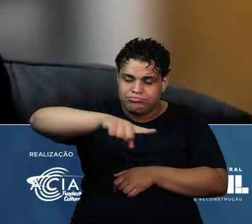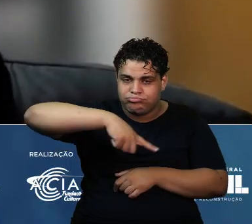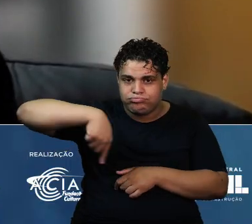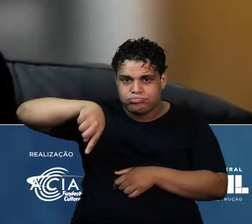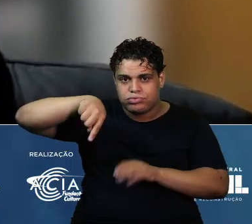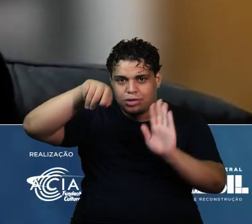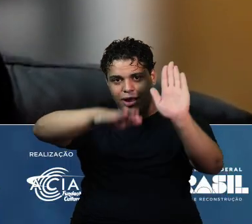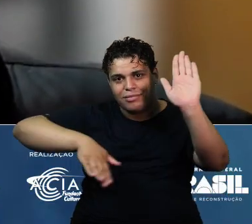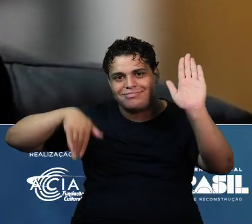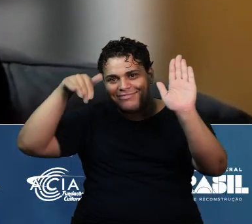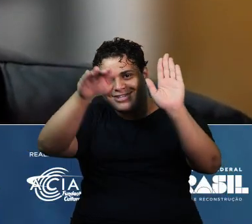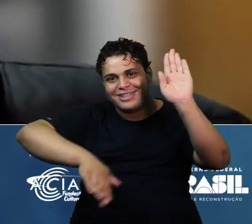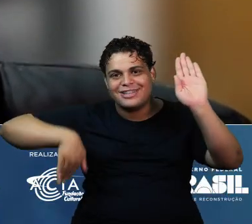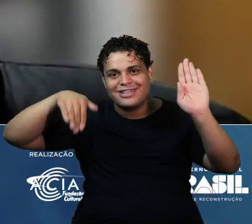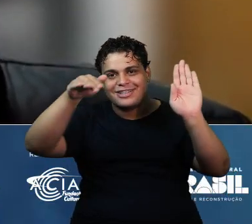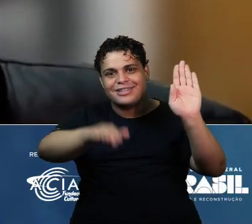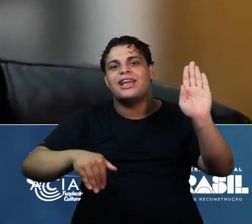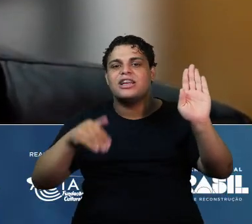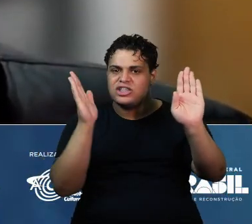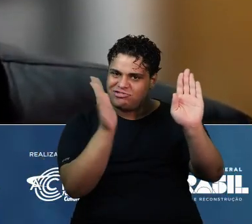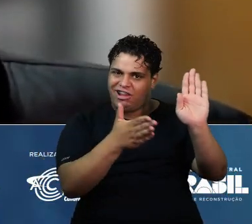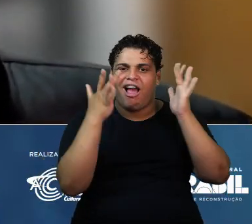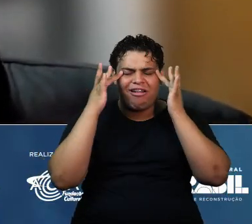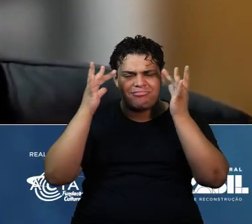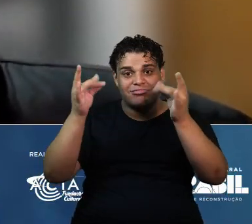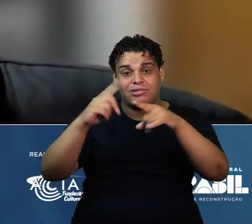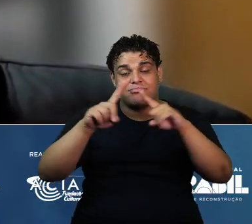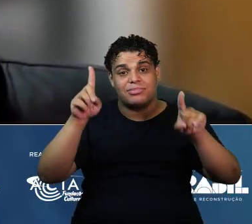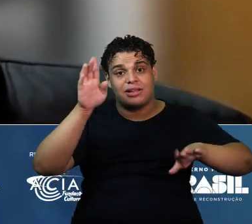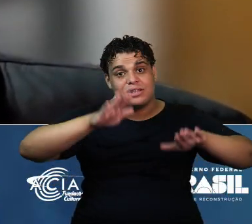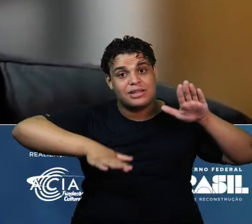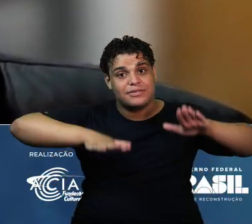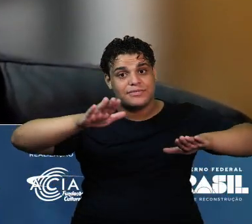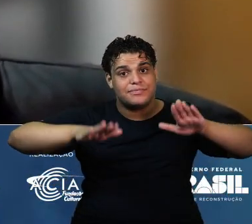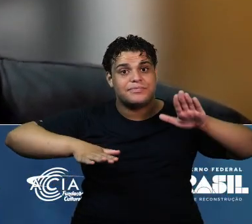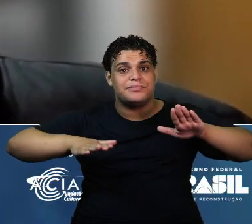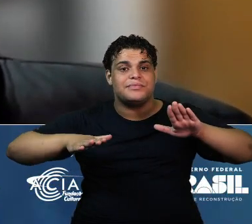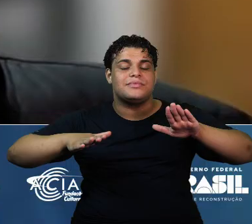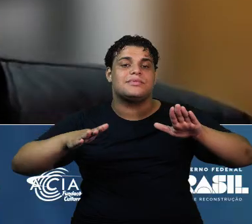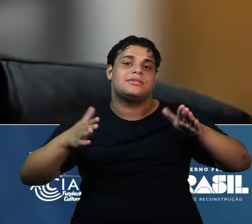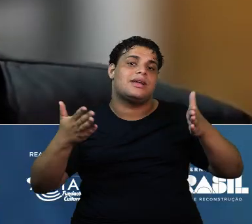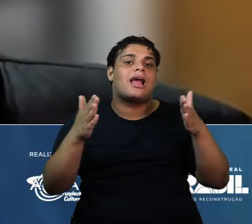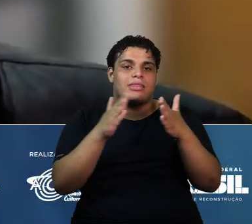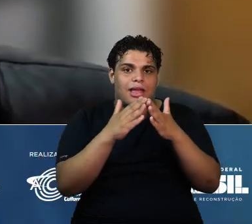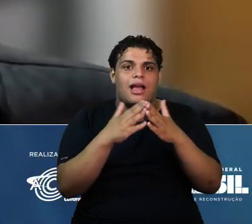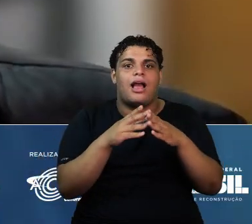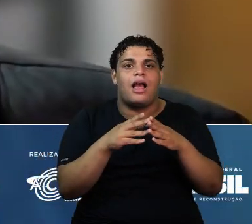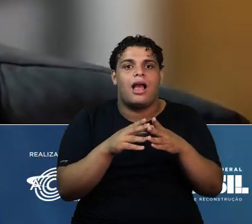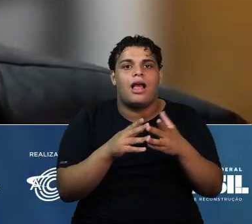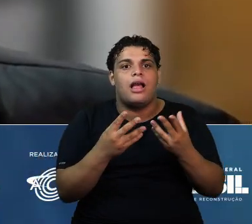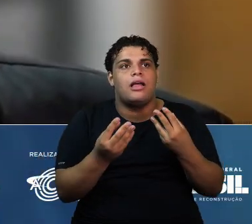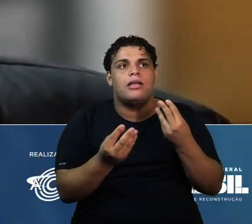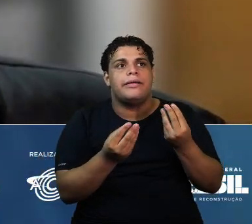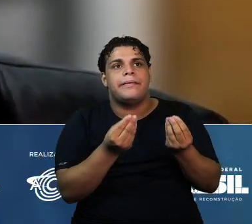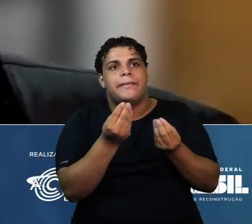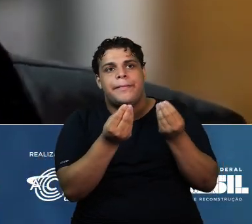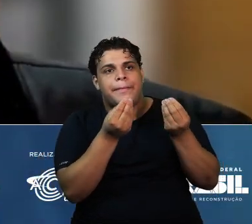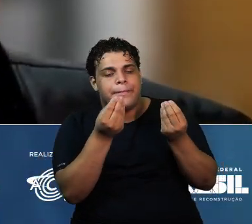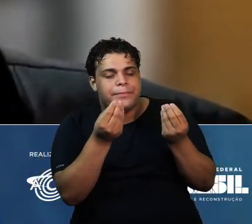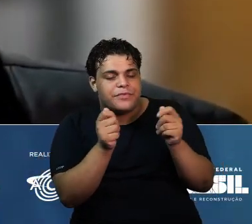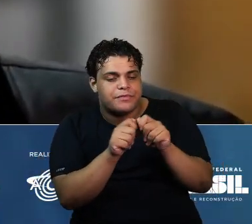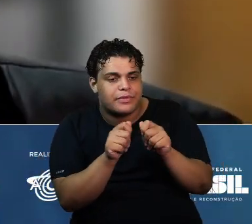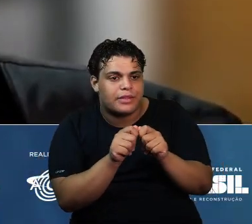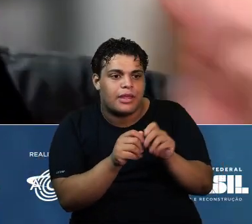naturalmente a gente já requer mais atenção. Mas, às vezes, dentro de casa, medidas básicas como fechar a porta,